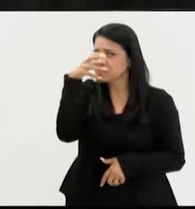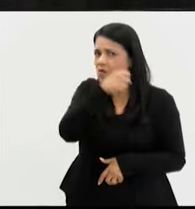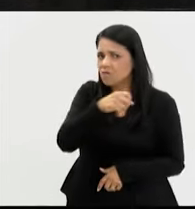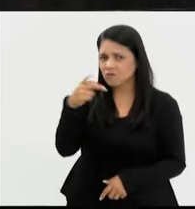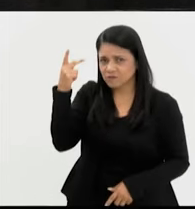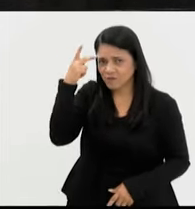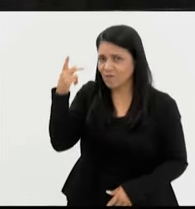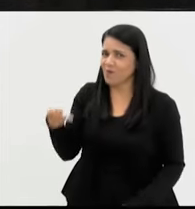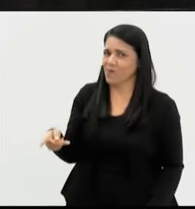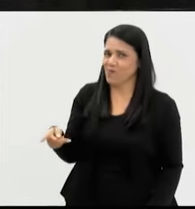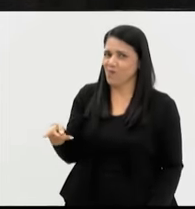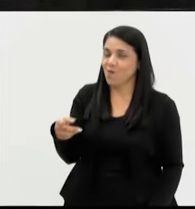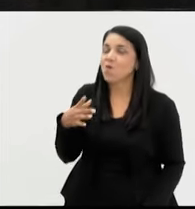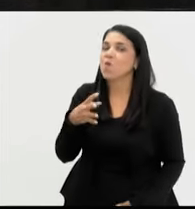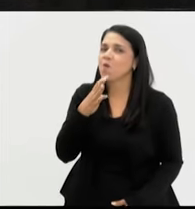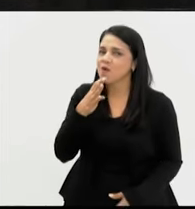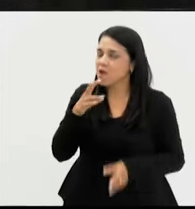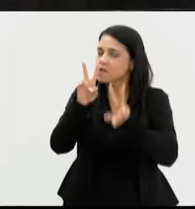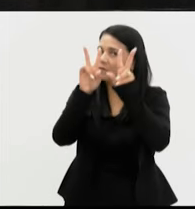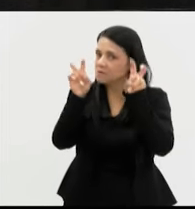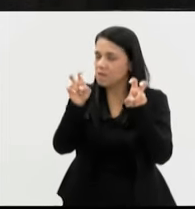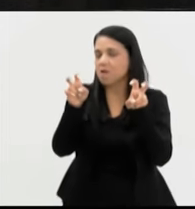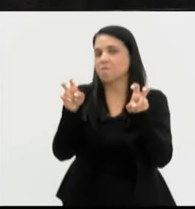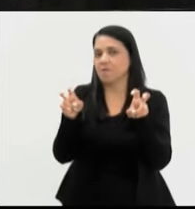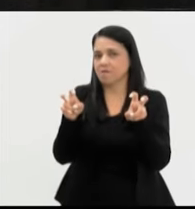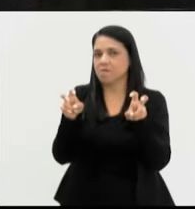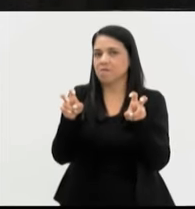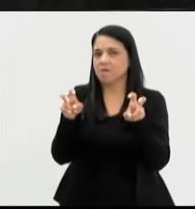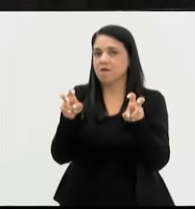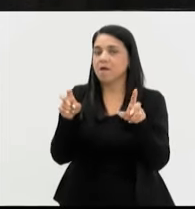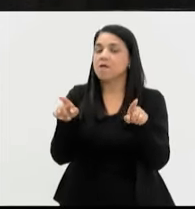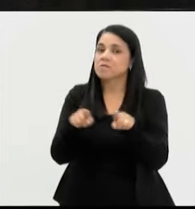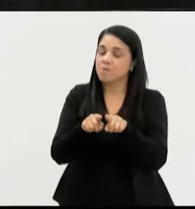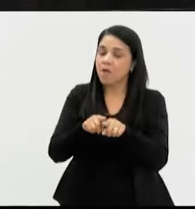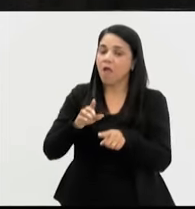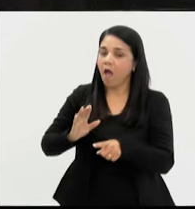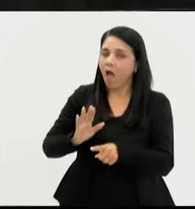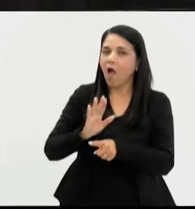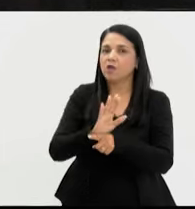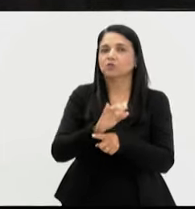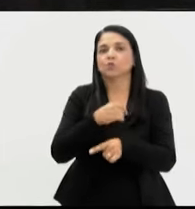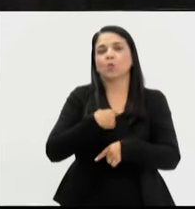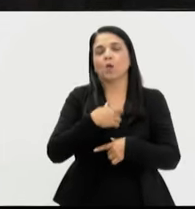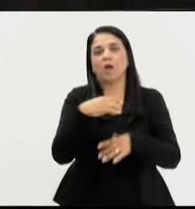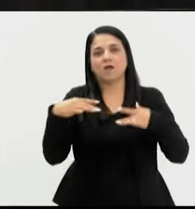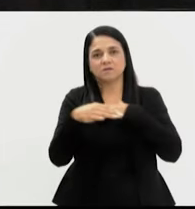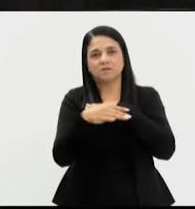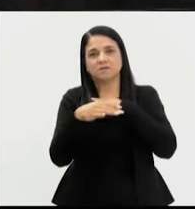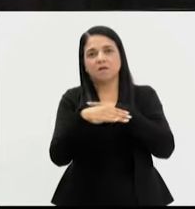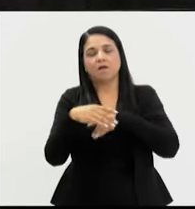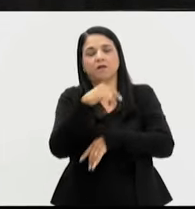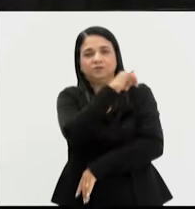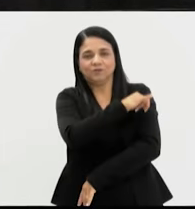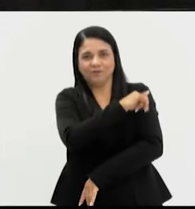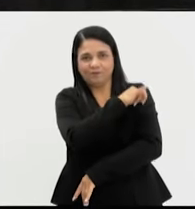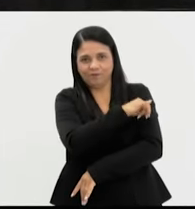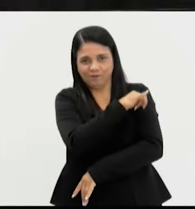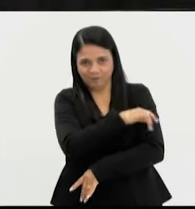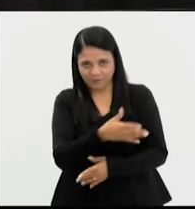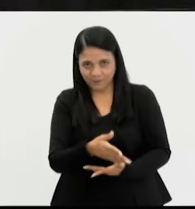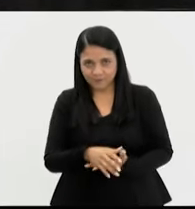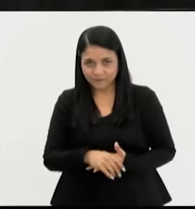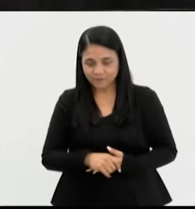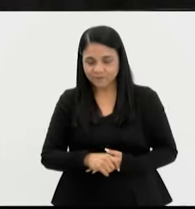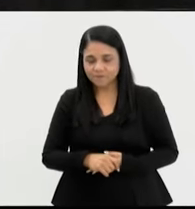e indiretamente ajudou também a cidade do Rio de Janeiro deputada Marta Rocha